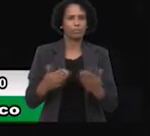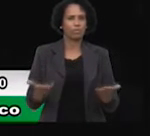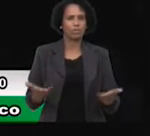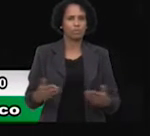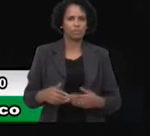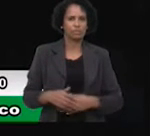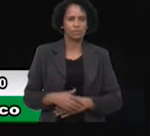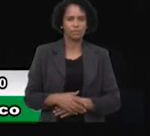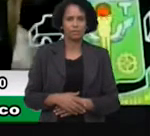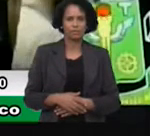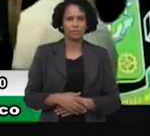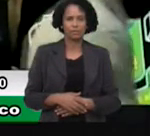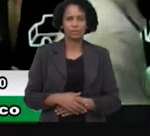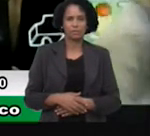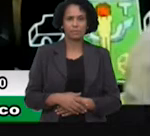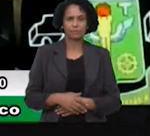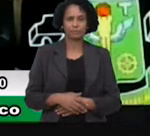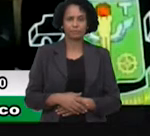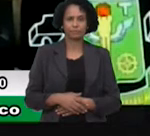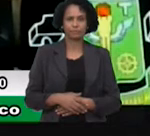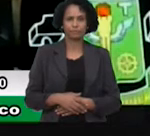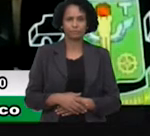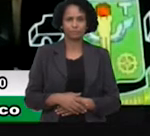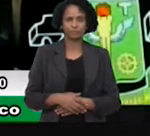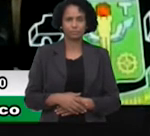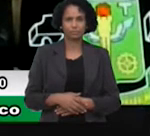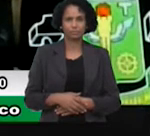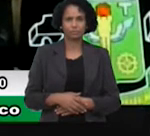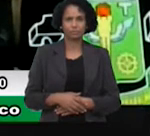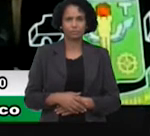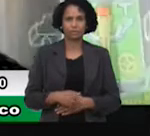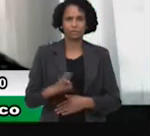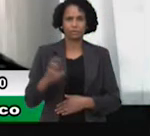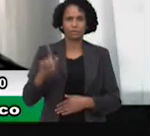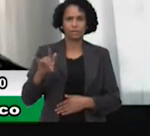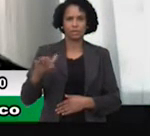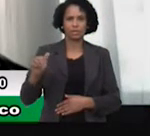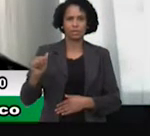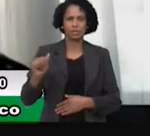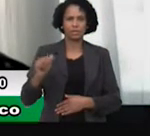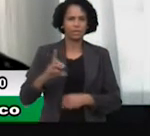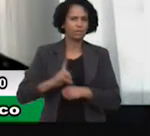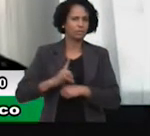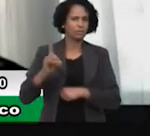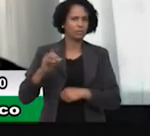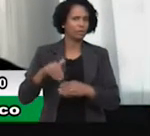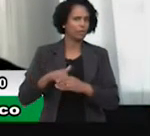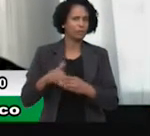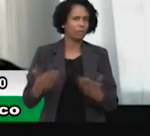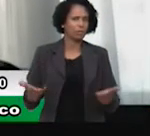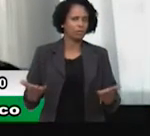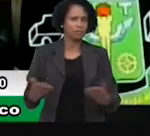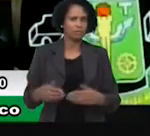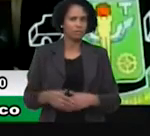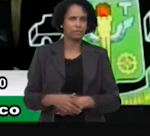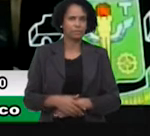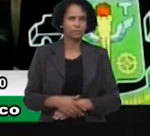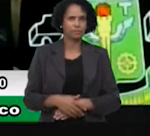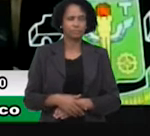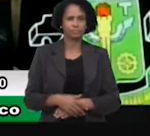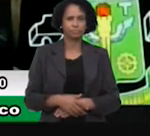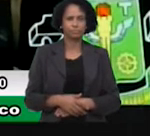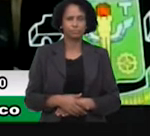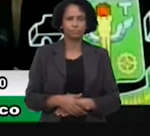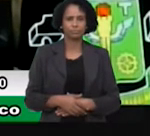Foi. Novo vereador, a doutora Régia, como vota, Vossa Excelência? Sim. Registrado o voto sim da nova vereadora Régia.